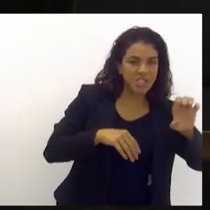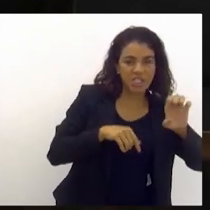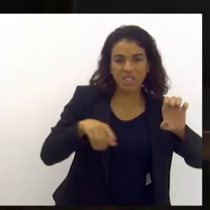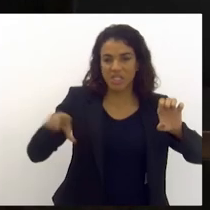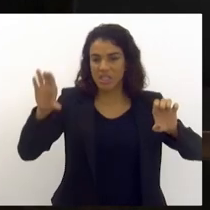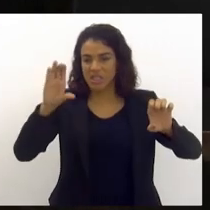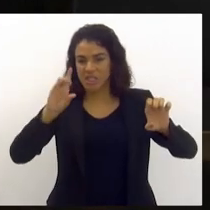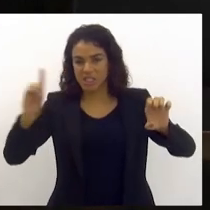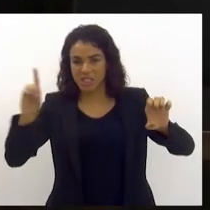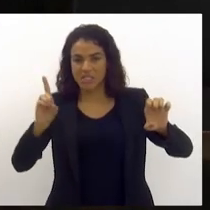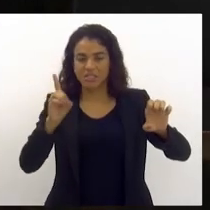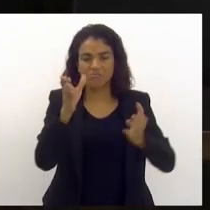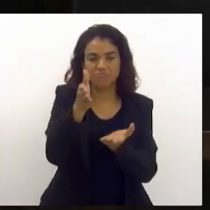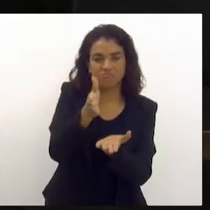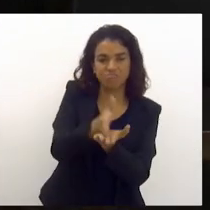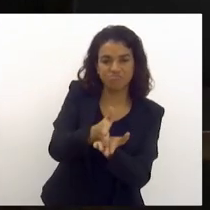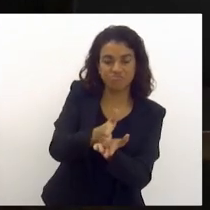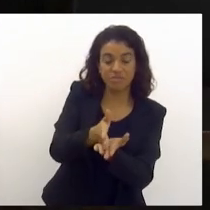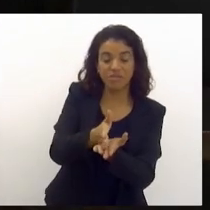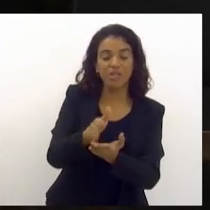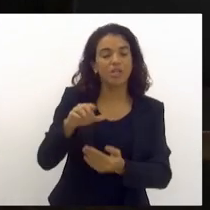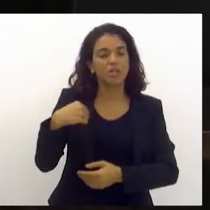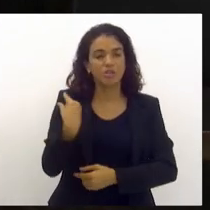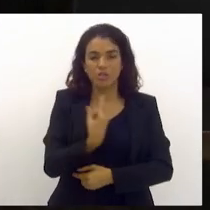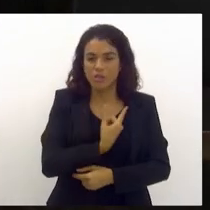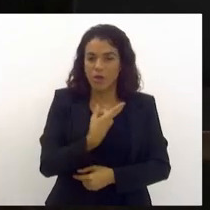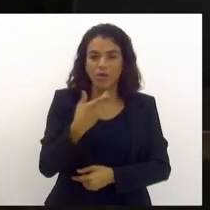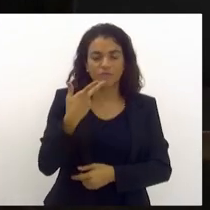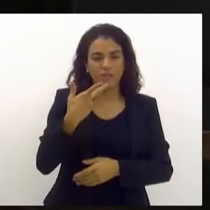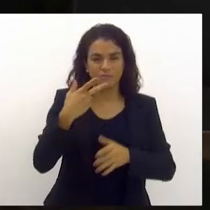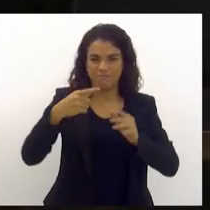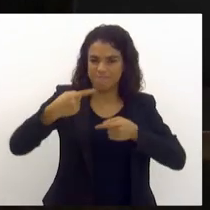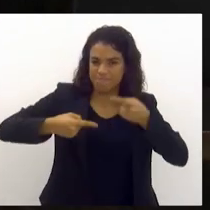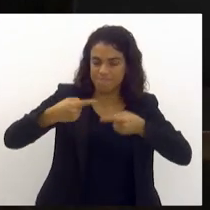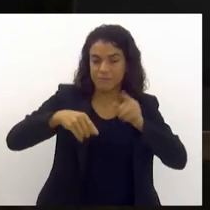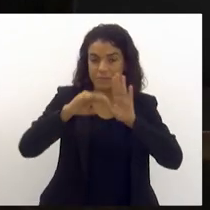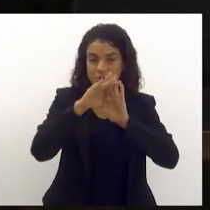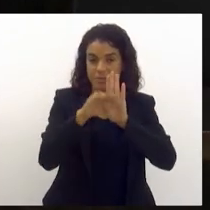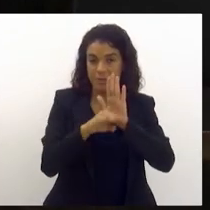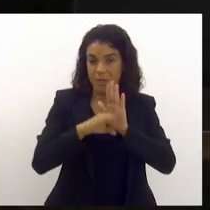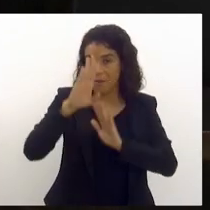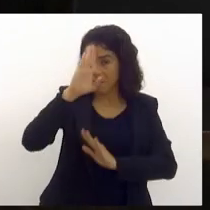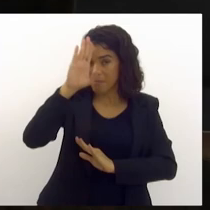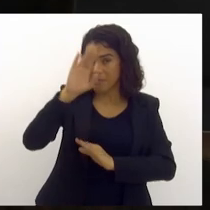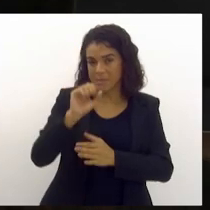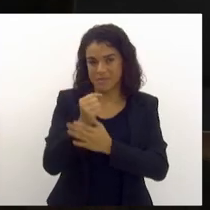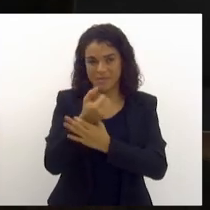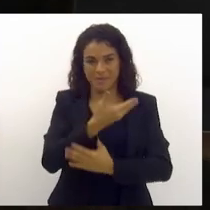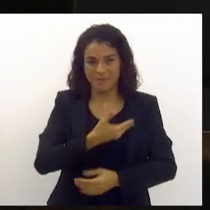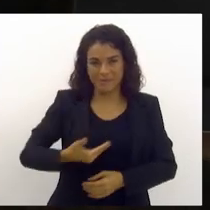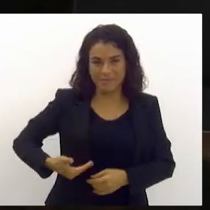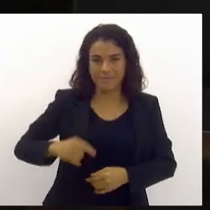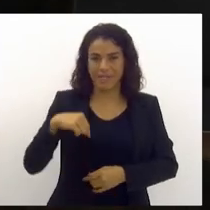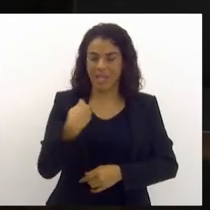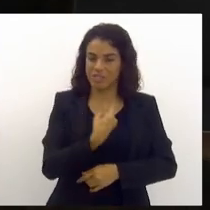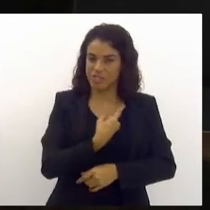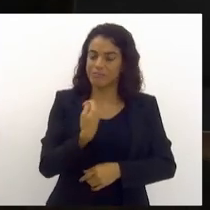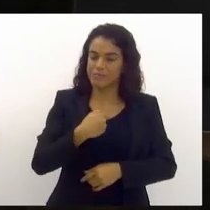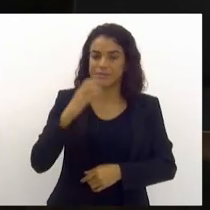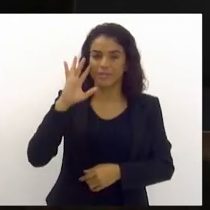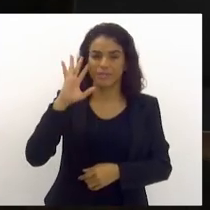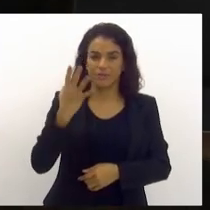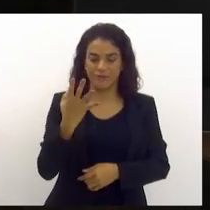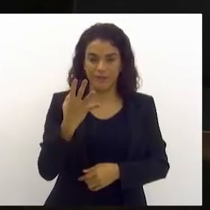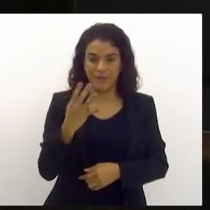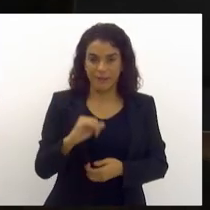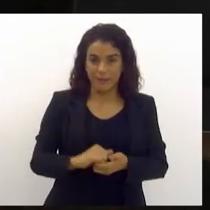de centro, que a gente tem tratado todas as pautas aqui, mas em especial do segurança pública que a gente tem que enfrentar. Eu